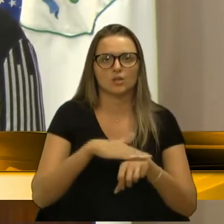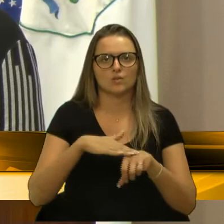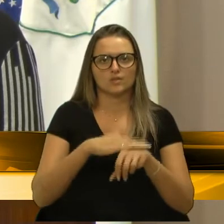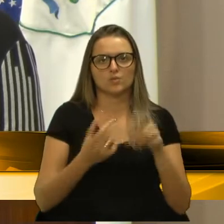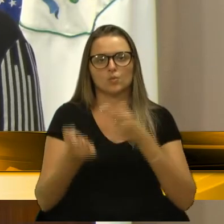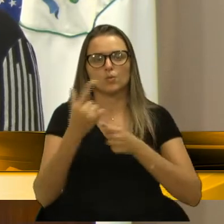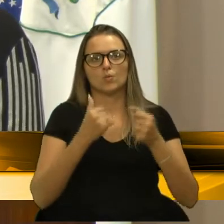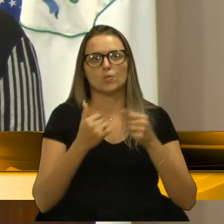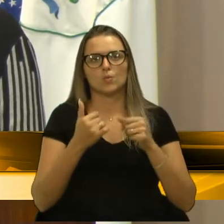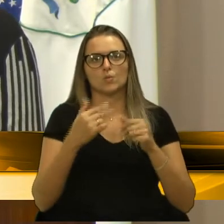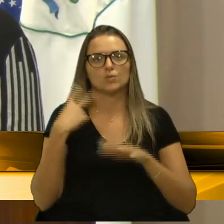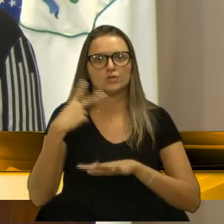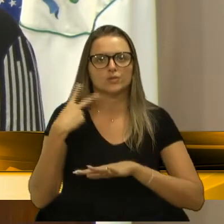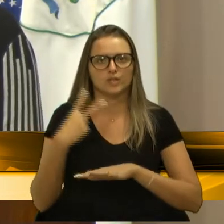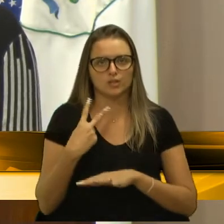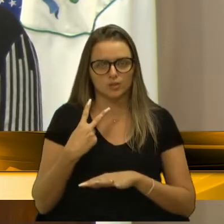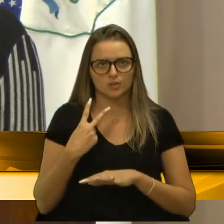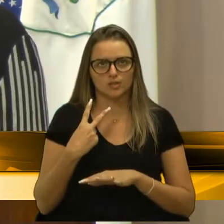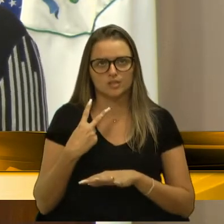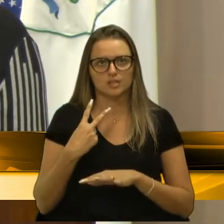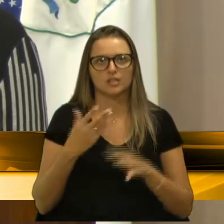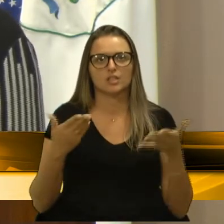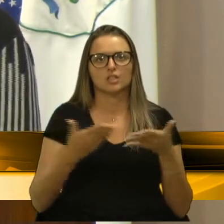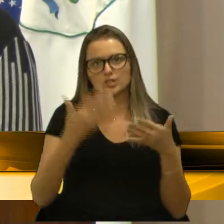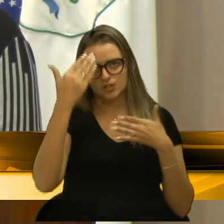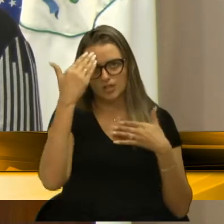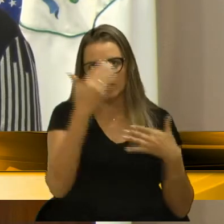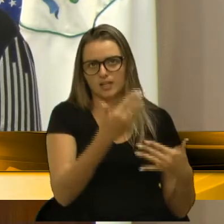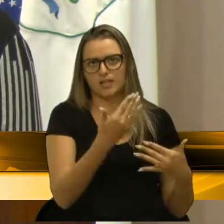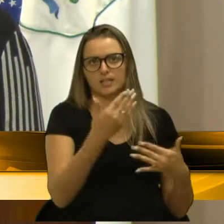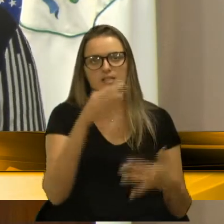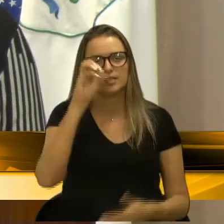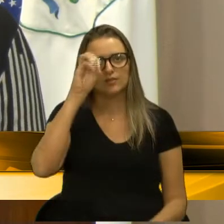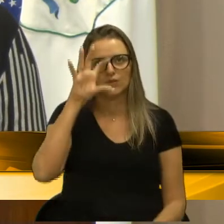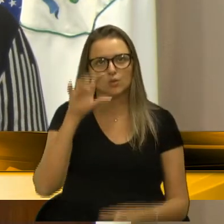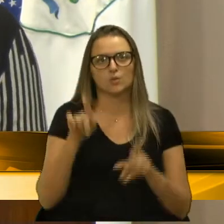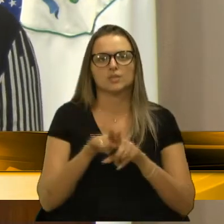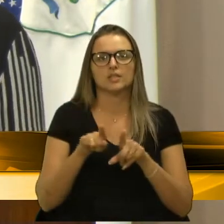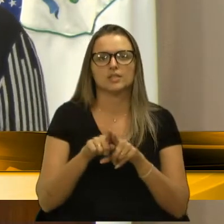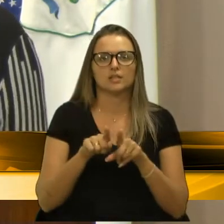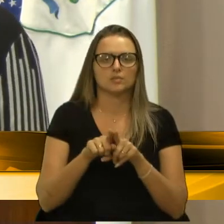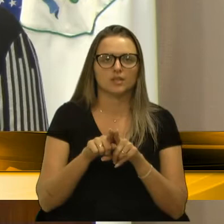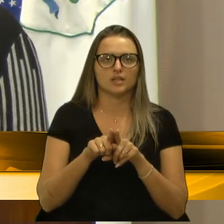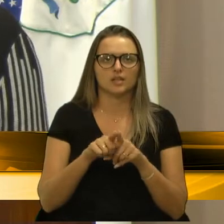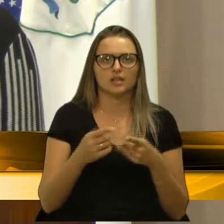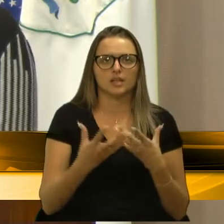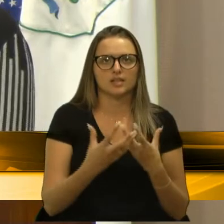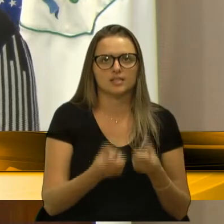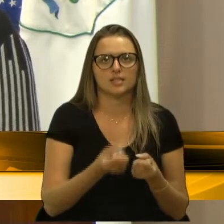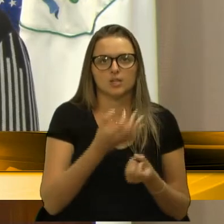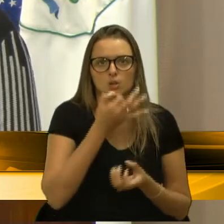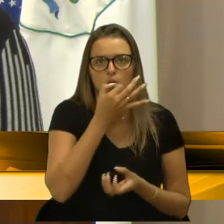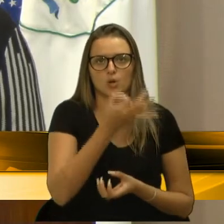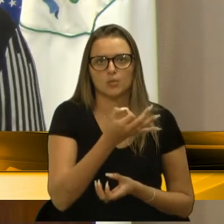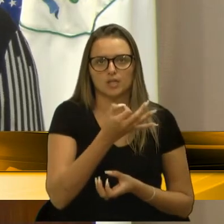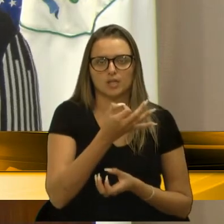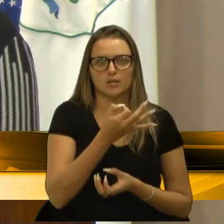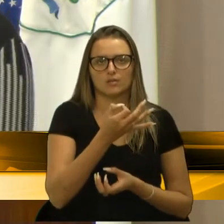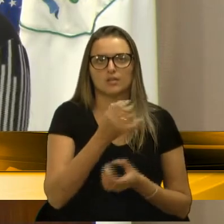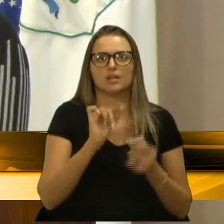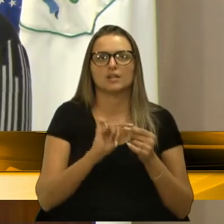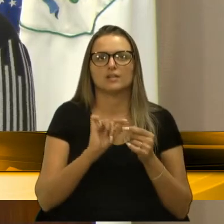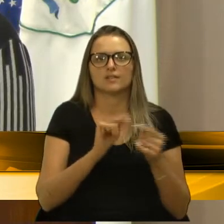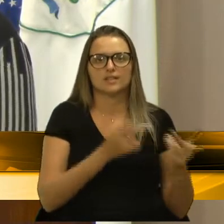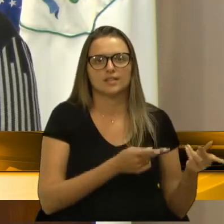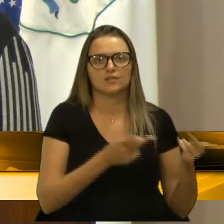da Frente Parlamentar da Criança e Adolescente, já agradecer ao vereador Fiuza, que já acatou a nossa sugestão de estar fazendo uma